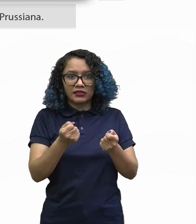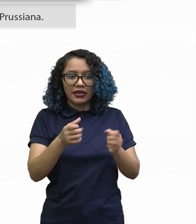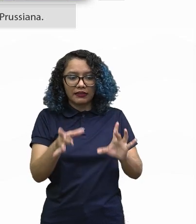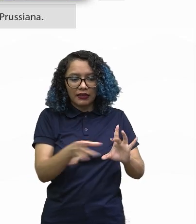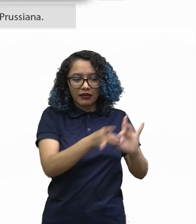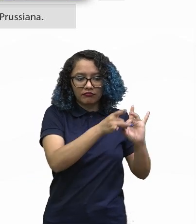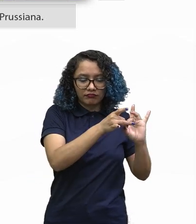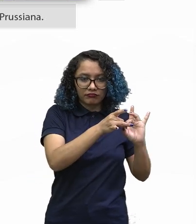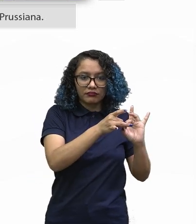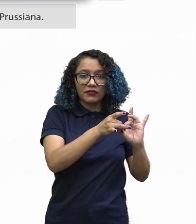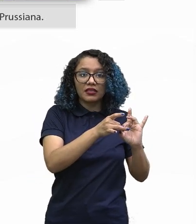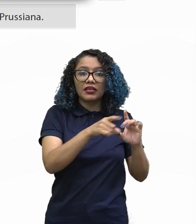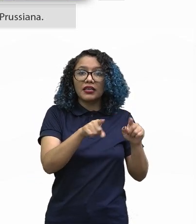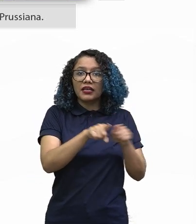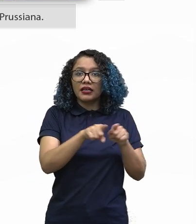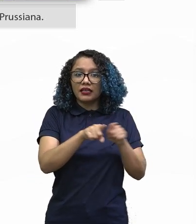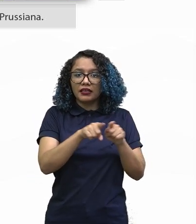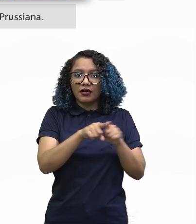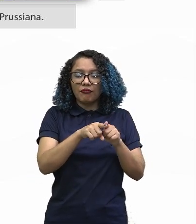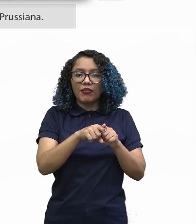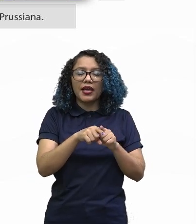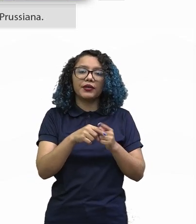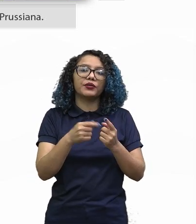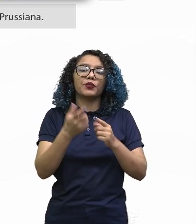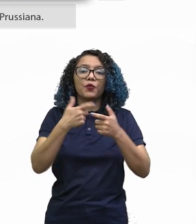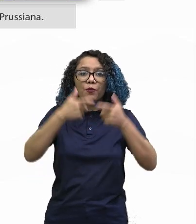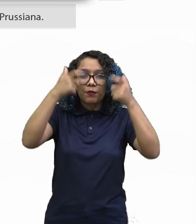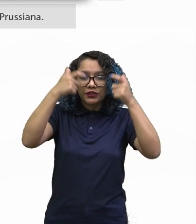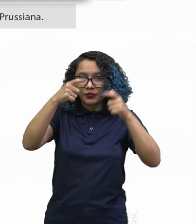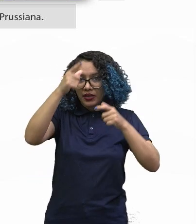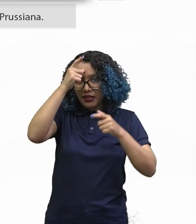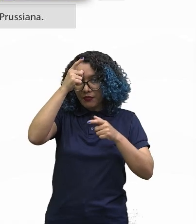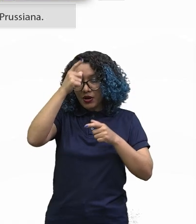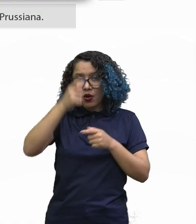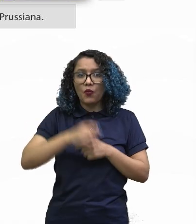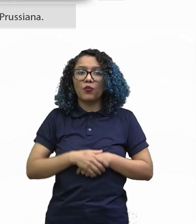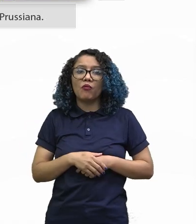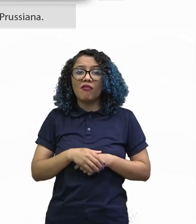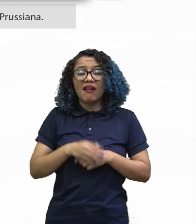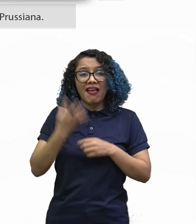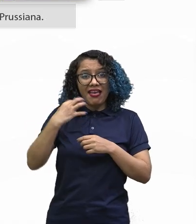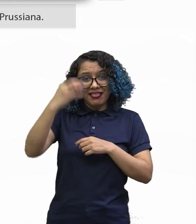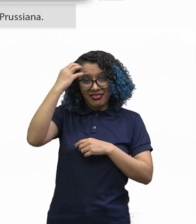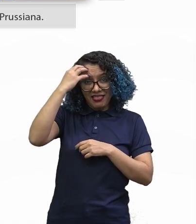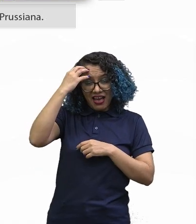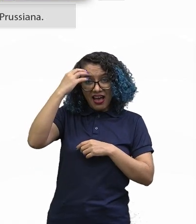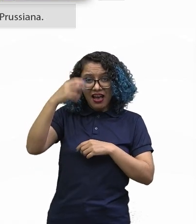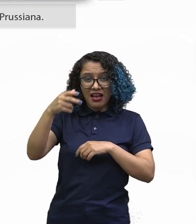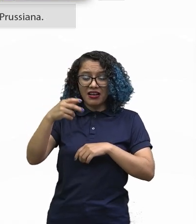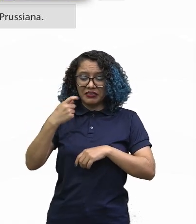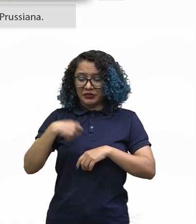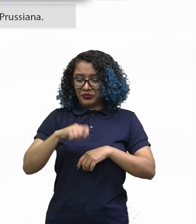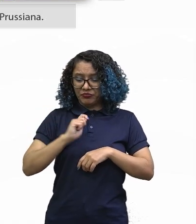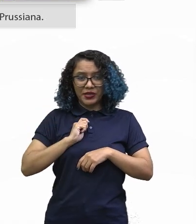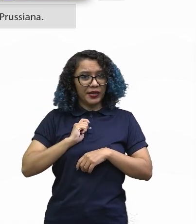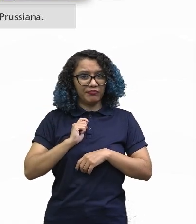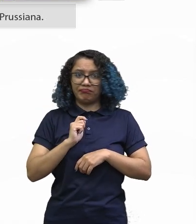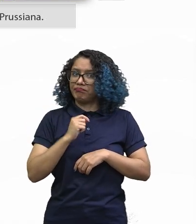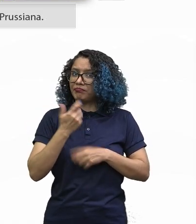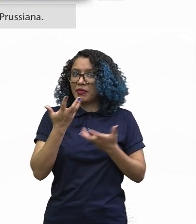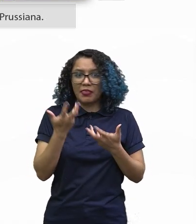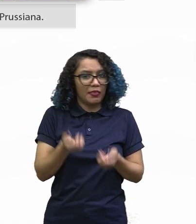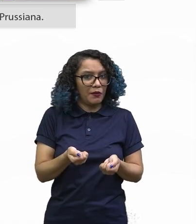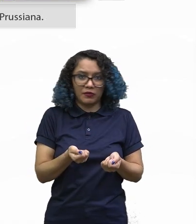mas também à subida de um príncipe alemão ao trono da Espanha, né? Então, além da questão